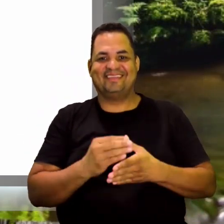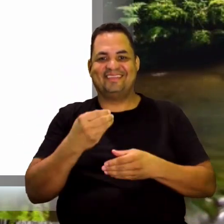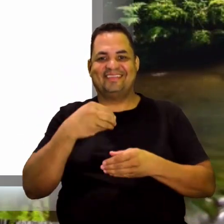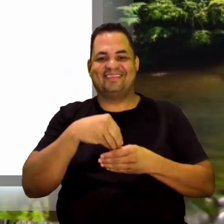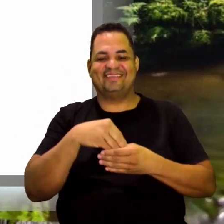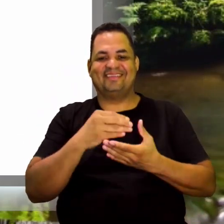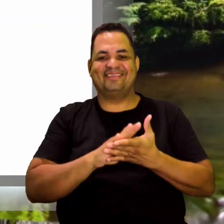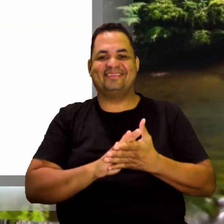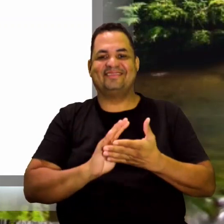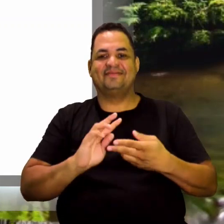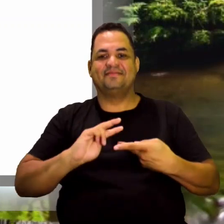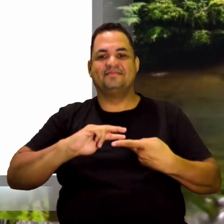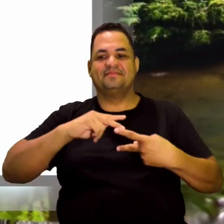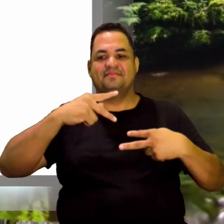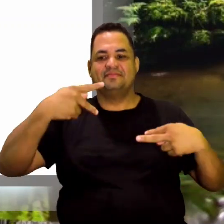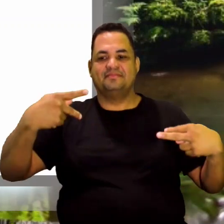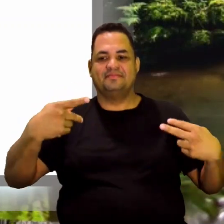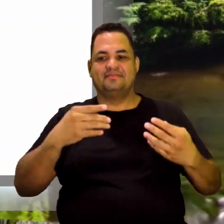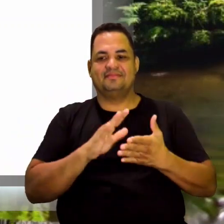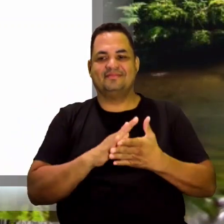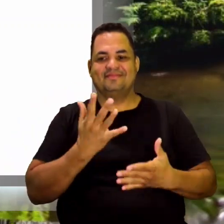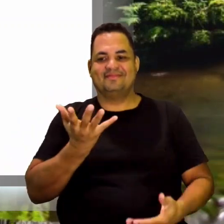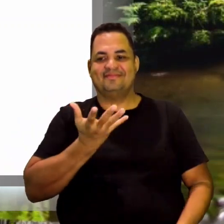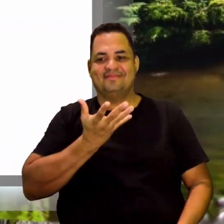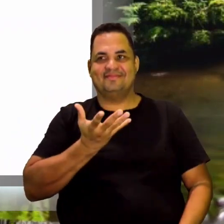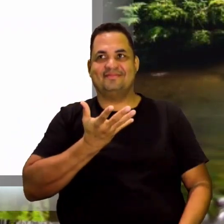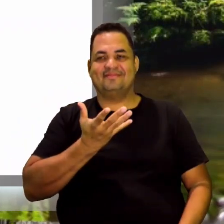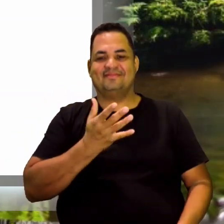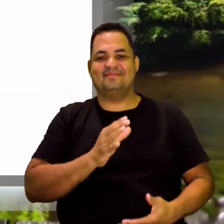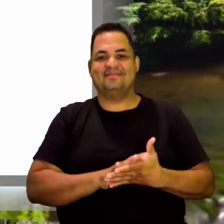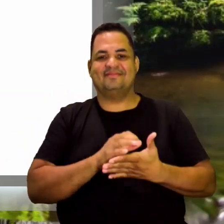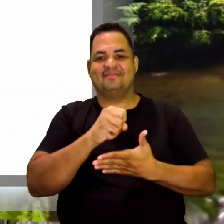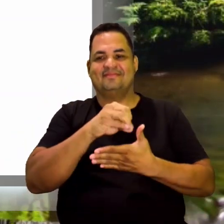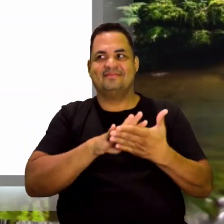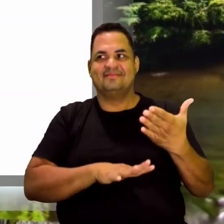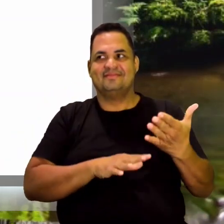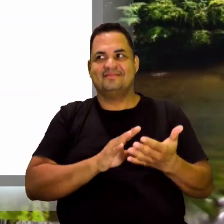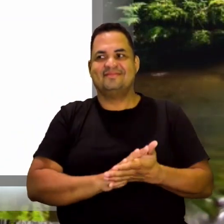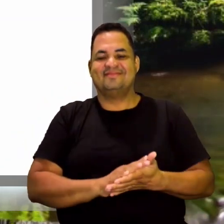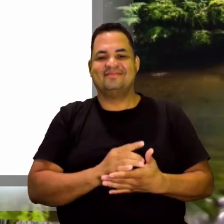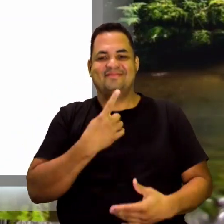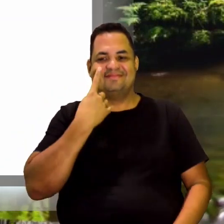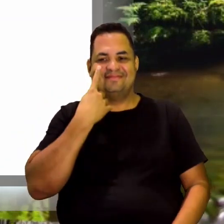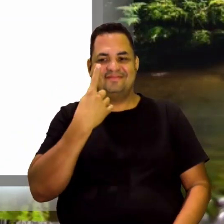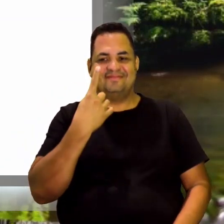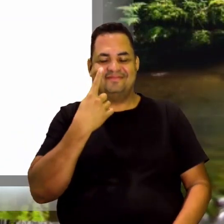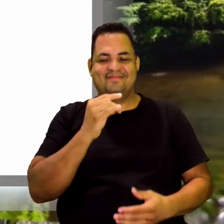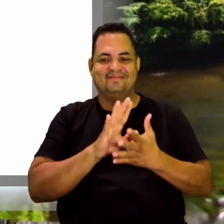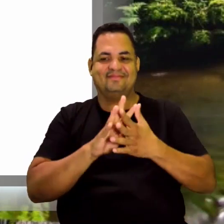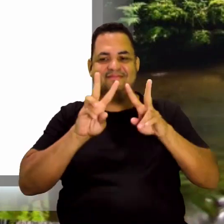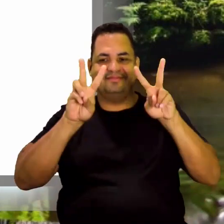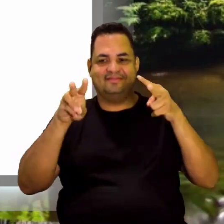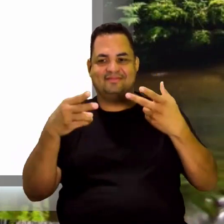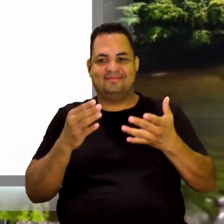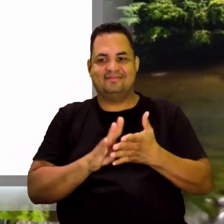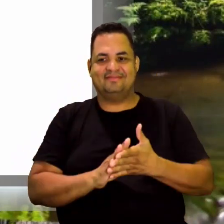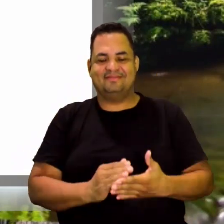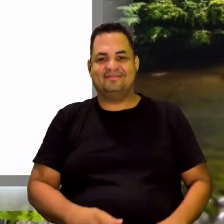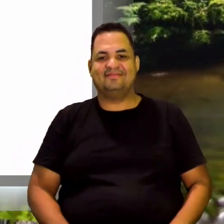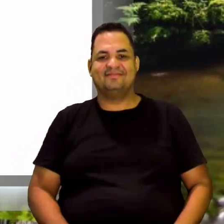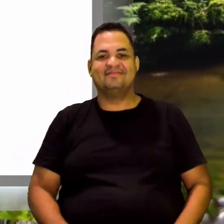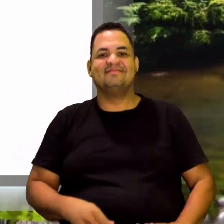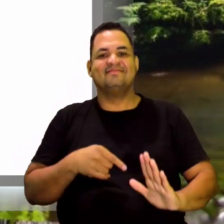o DNA, tá bom? Então agora na nossa atividade, a gente vai ver esse assunto